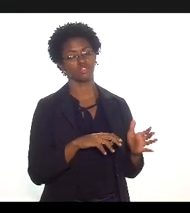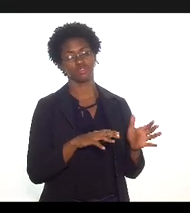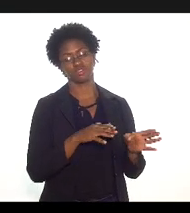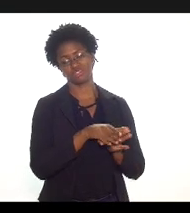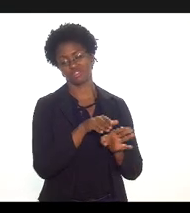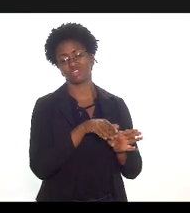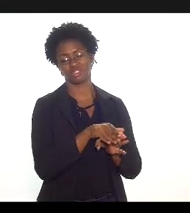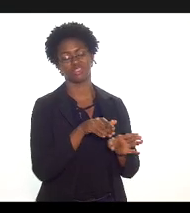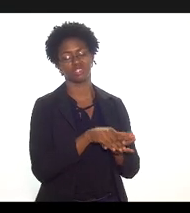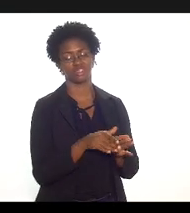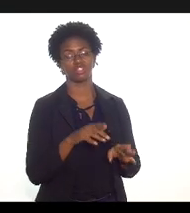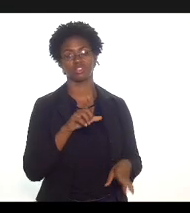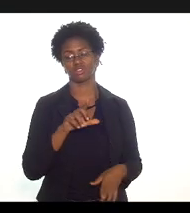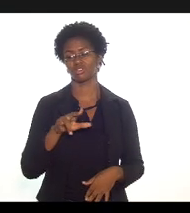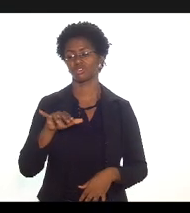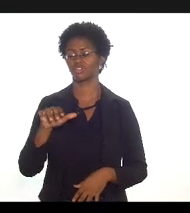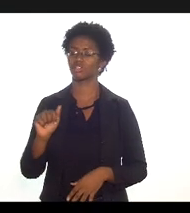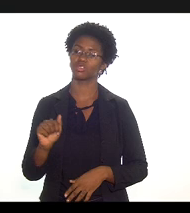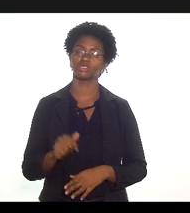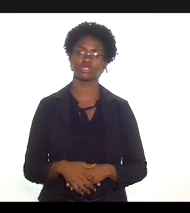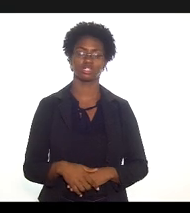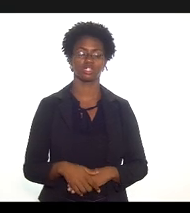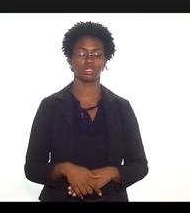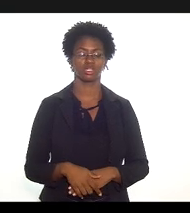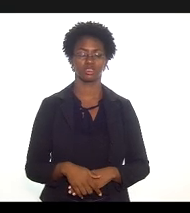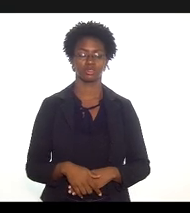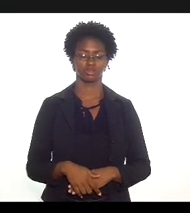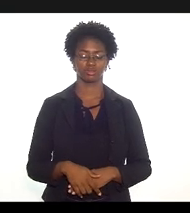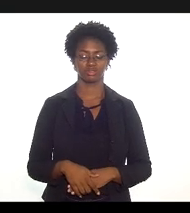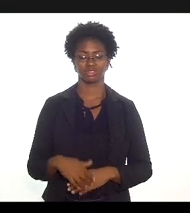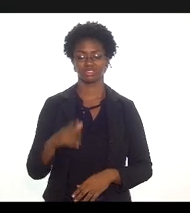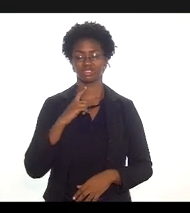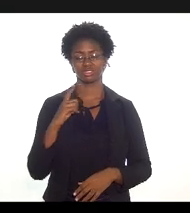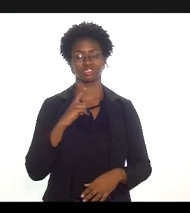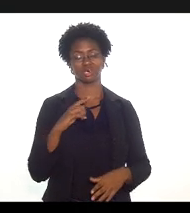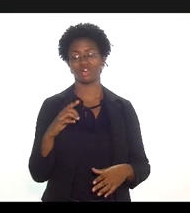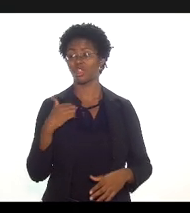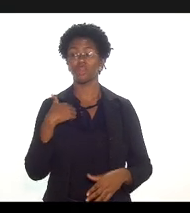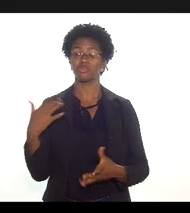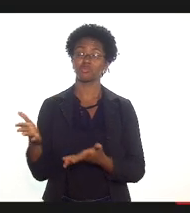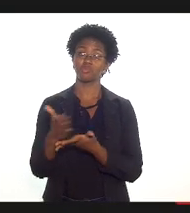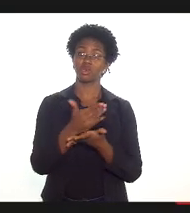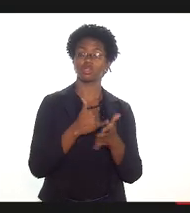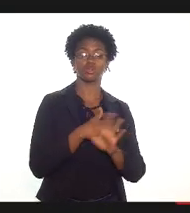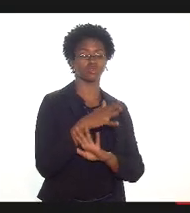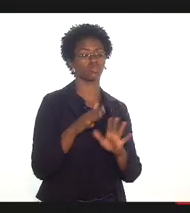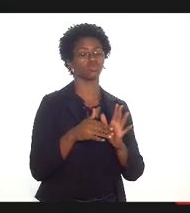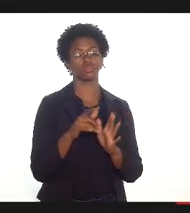FENASP, e os deputados. Eu não peguei aqui todos os que estão